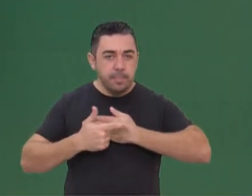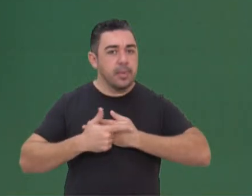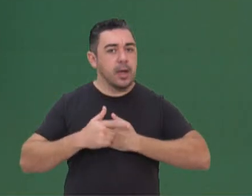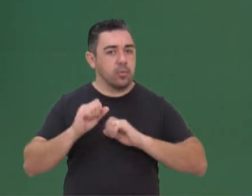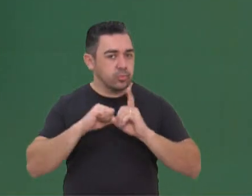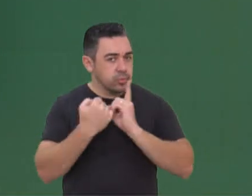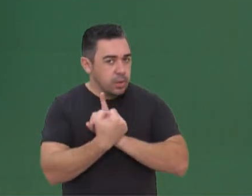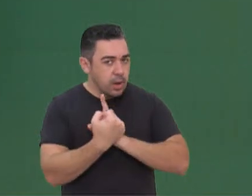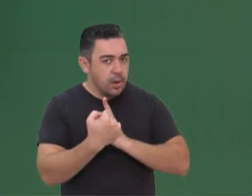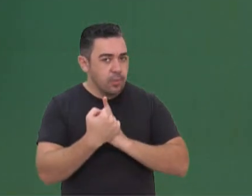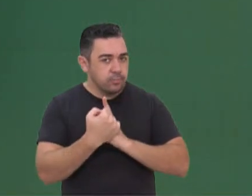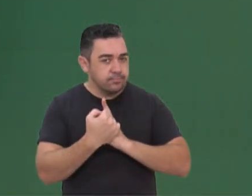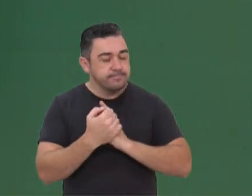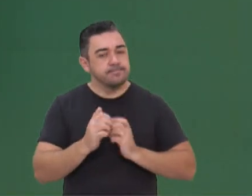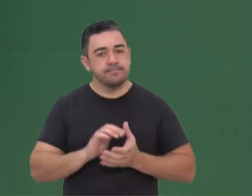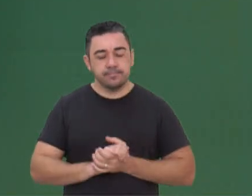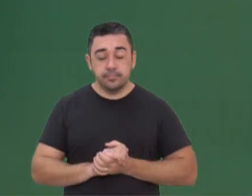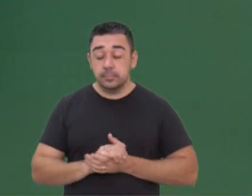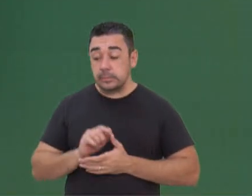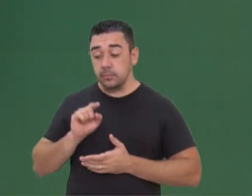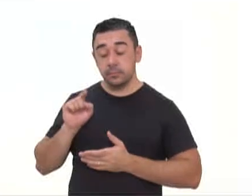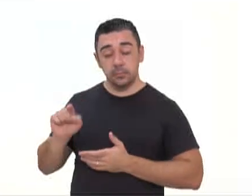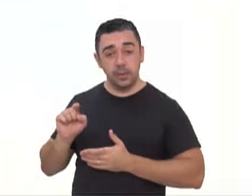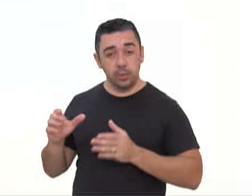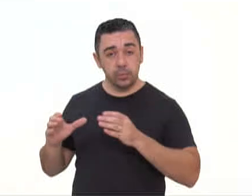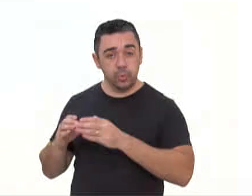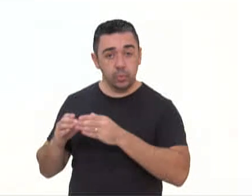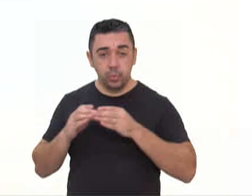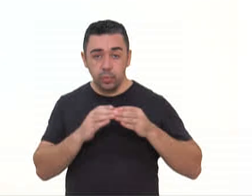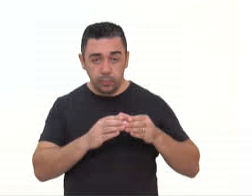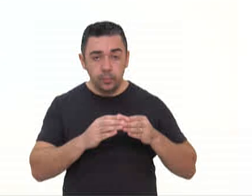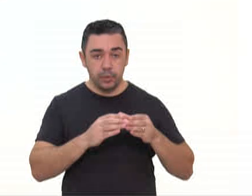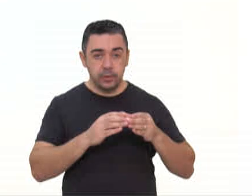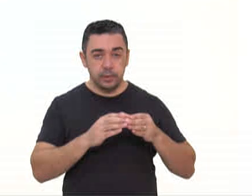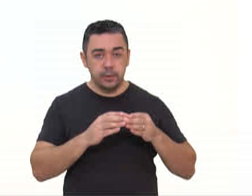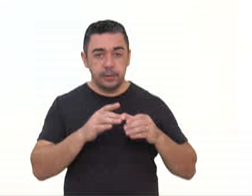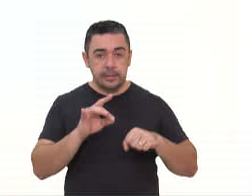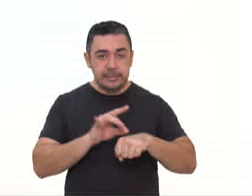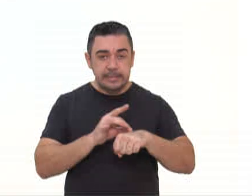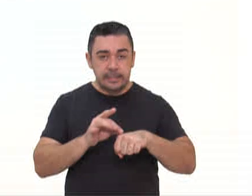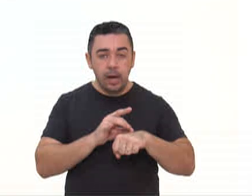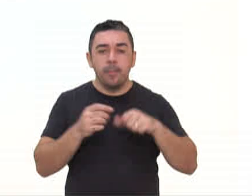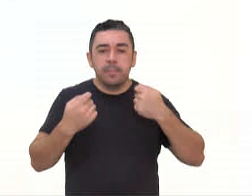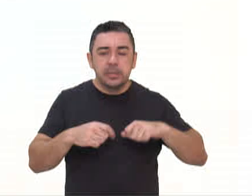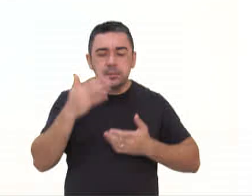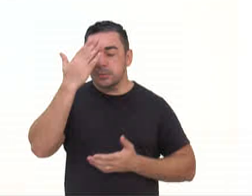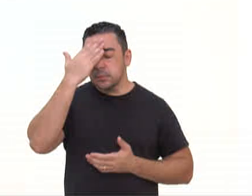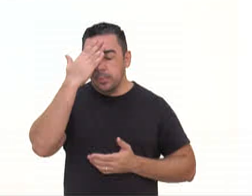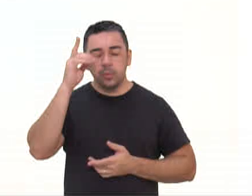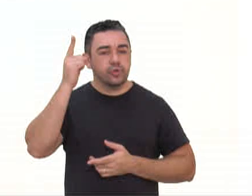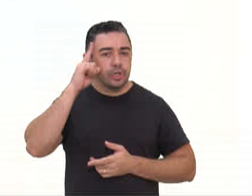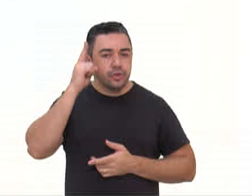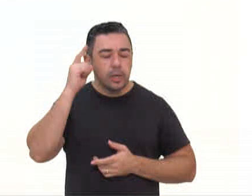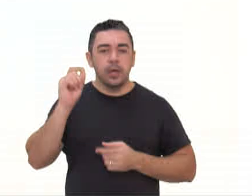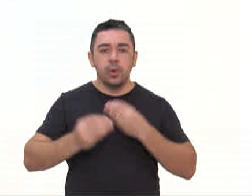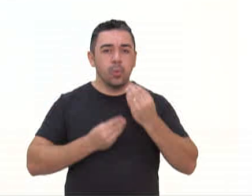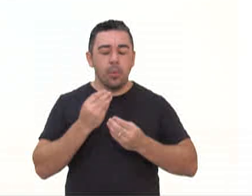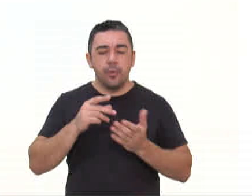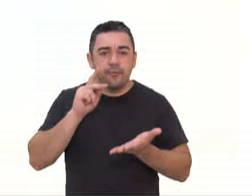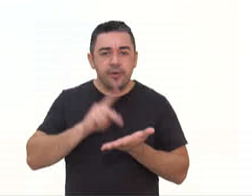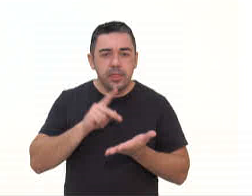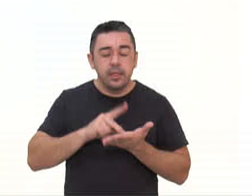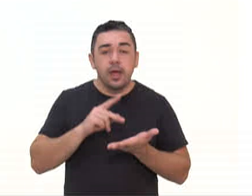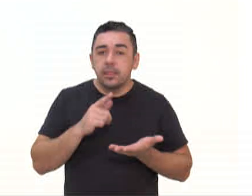aí? E estes negros passaram a necessitar de informações sobre seu cotidiano, sobre a sua realidade. Como não havia